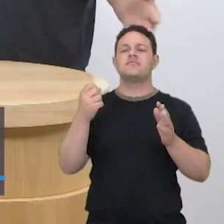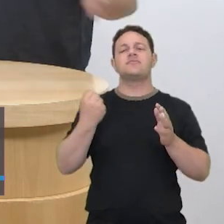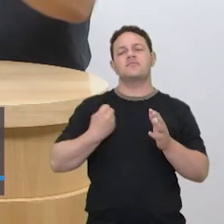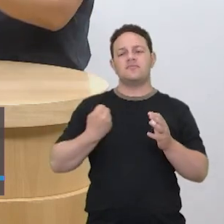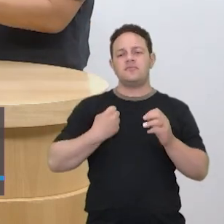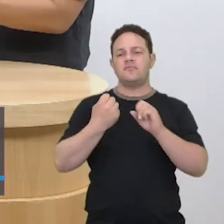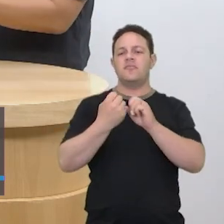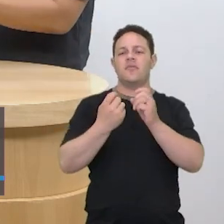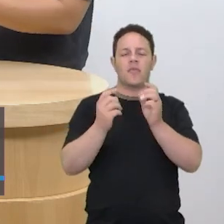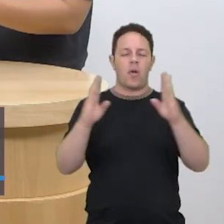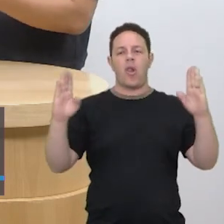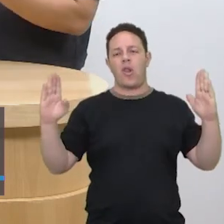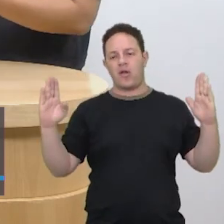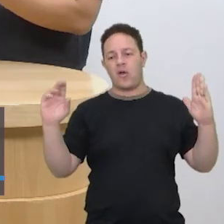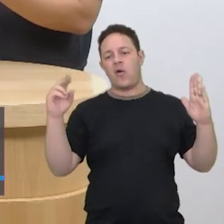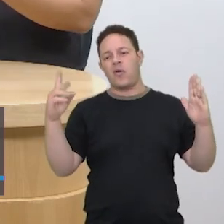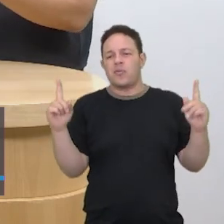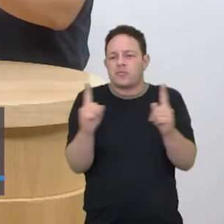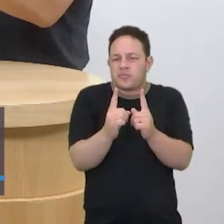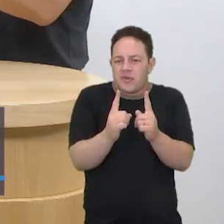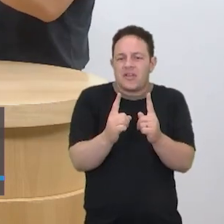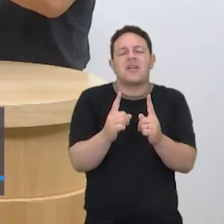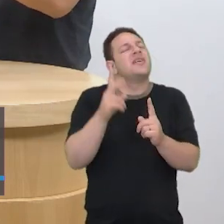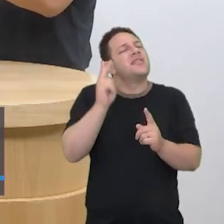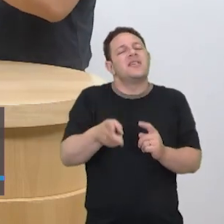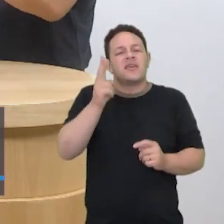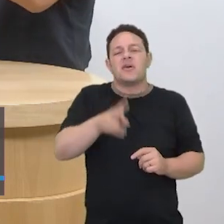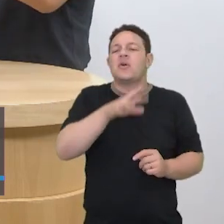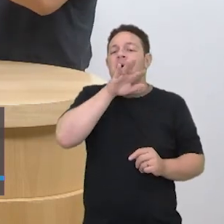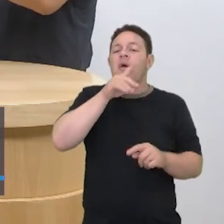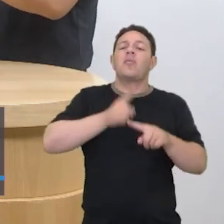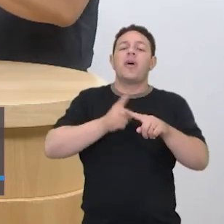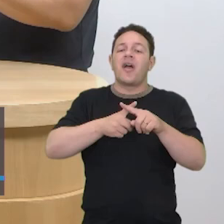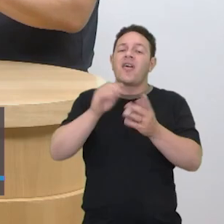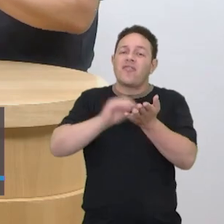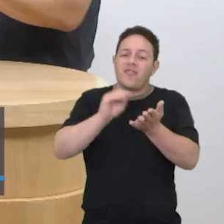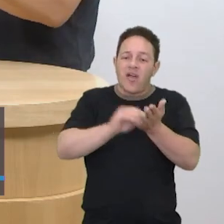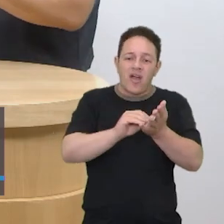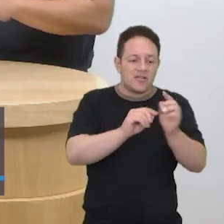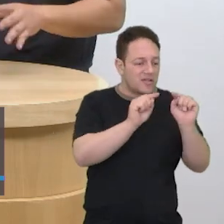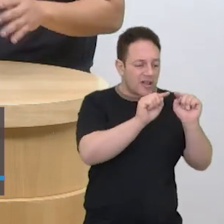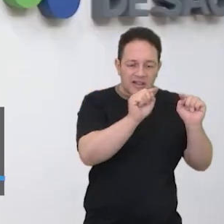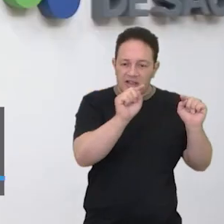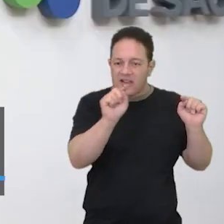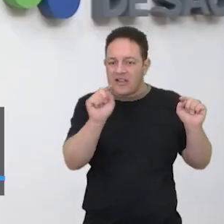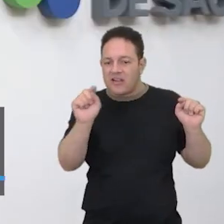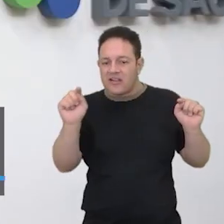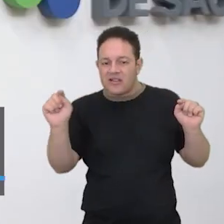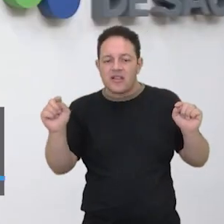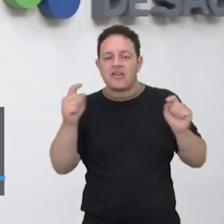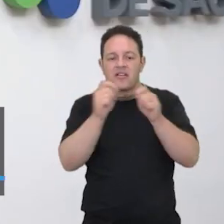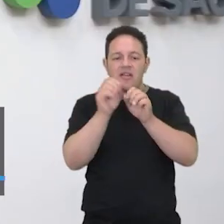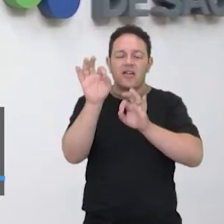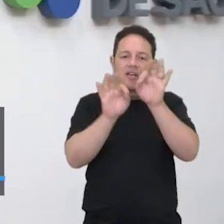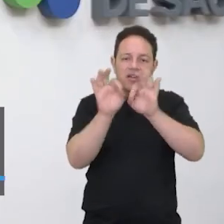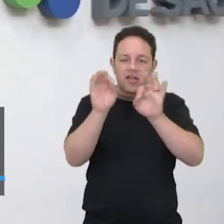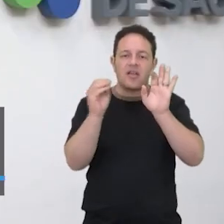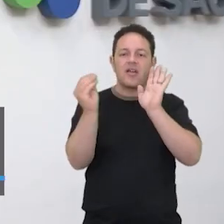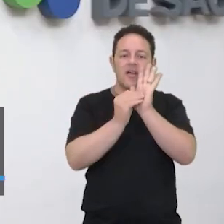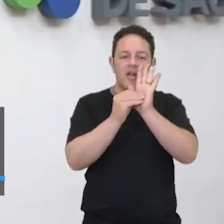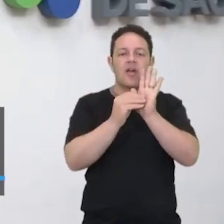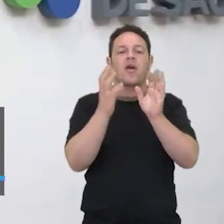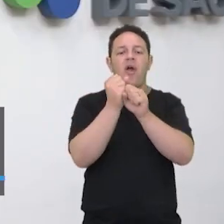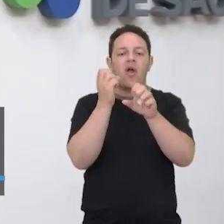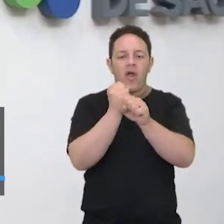muito grandes ou muito pequenos é sempre ruim porque falta casa, falta espaço para você fazer, montar, armar conta,